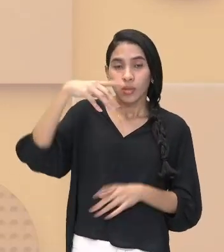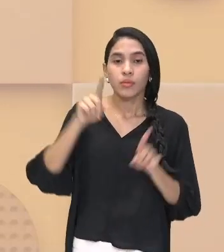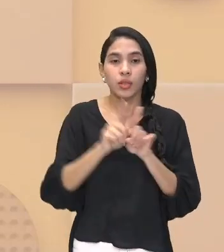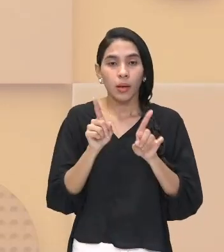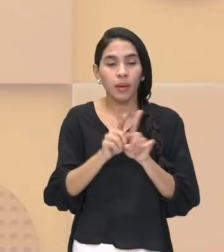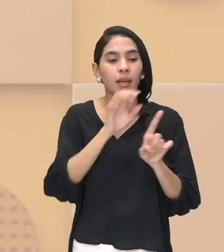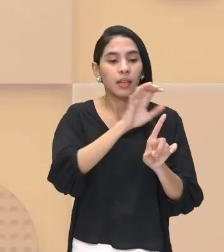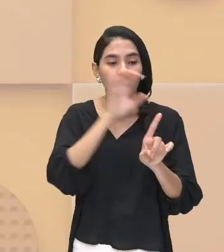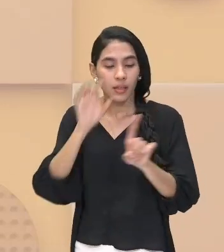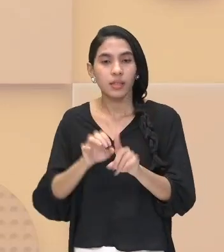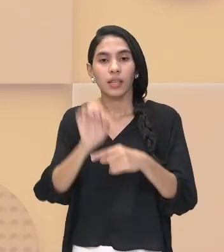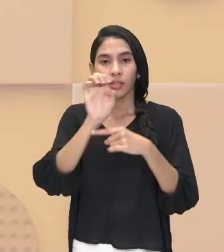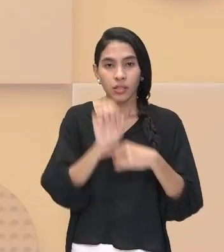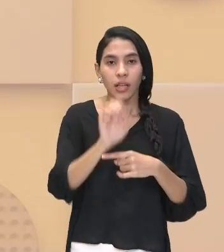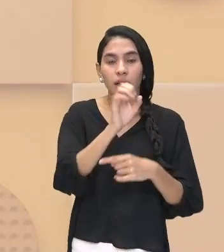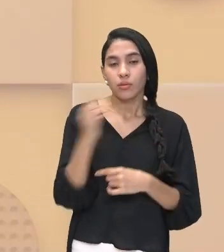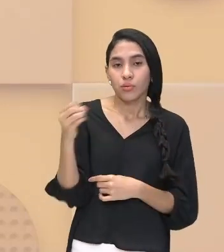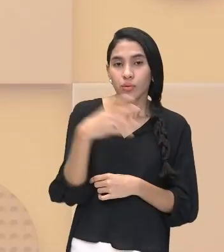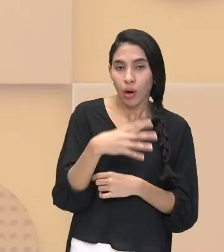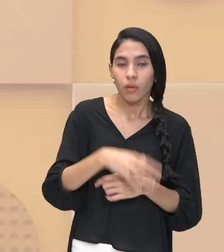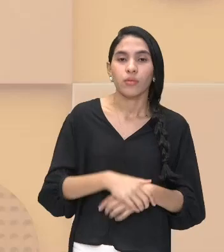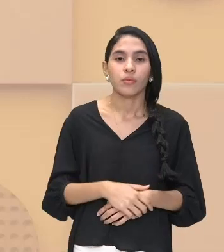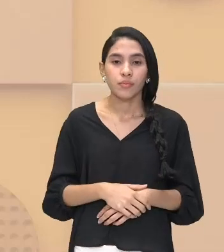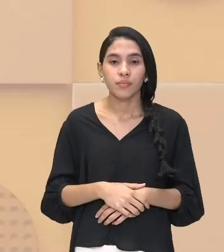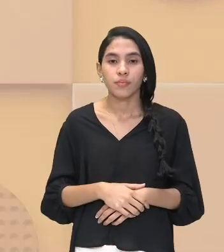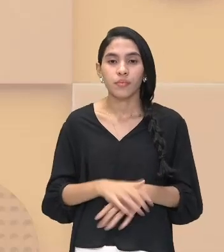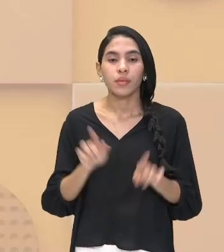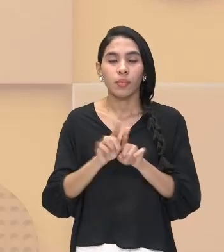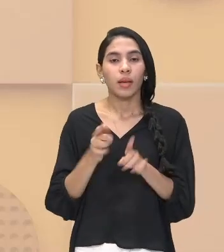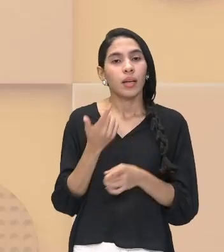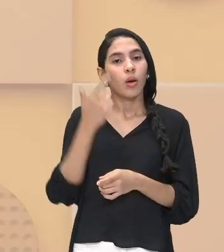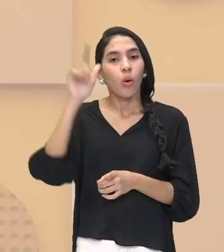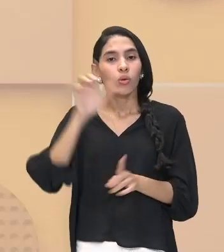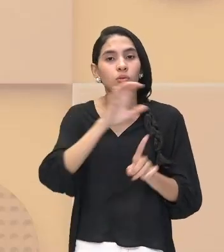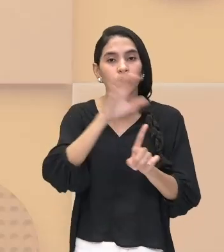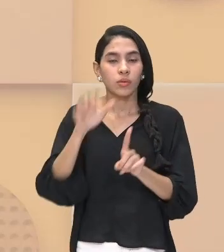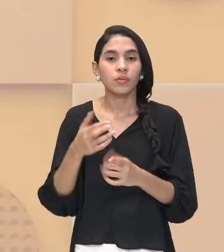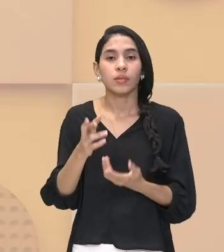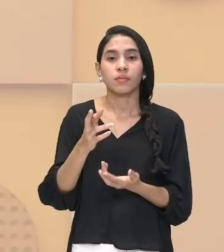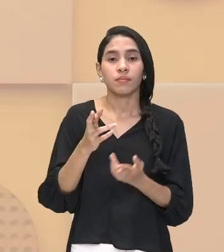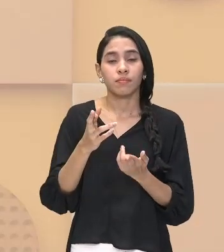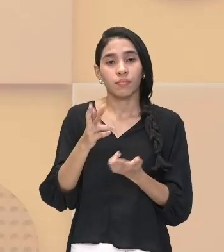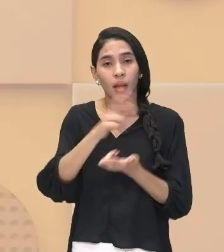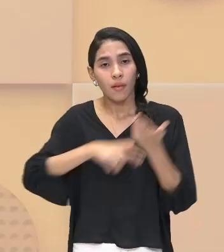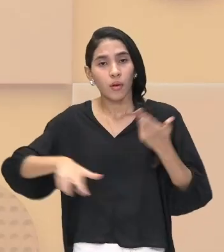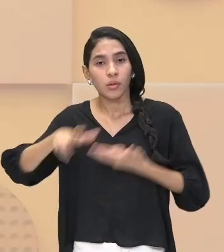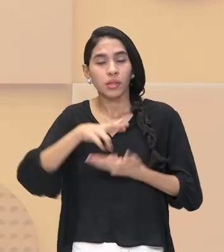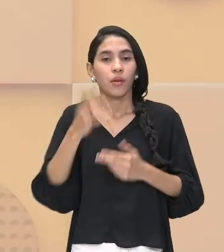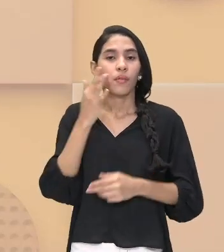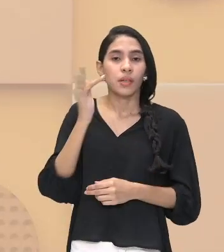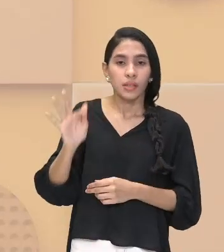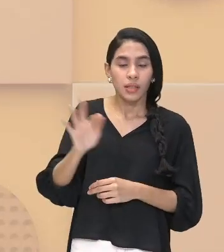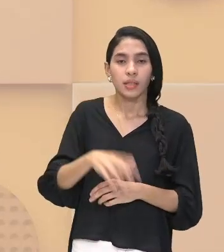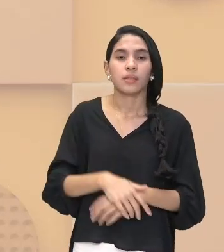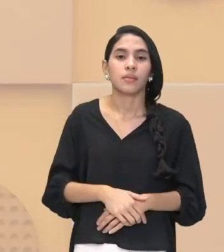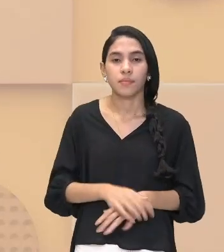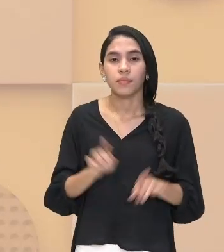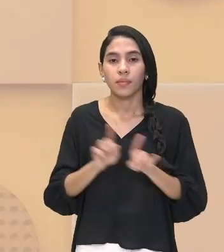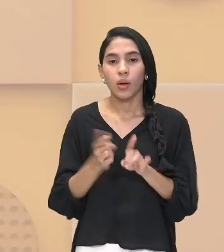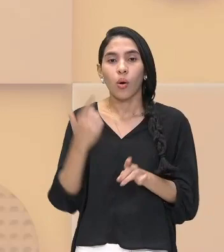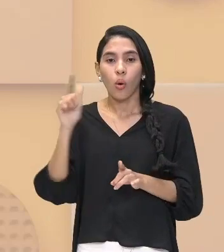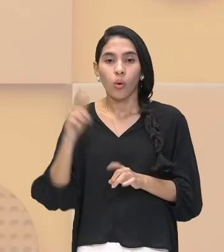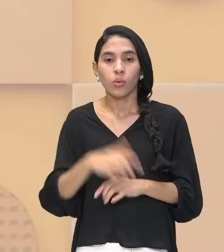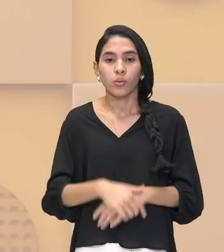modernos, assim como influenciou outros movimentos. Ele influenciou a Revolução Francesa e outros